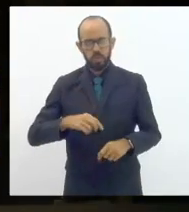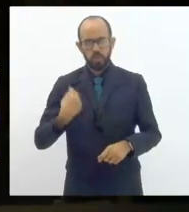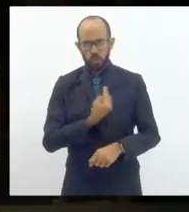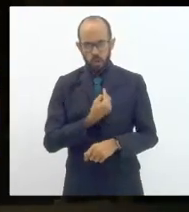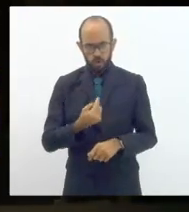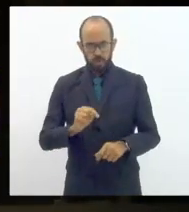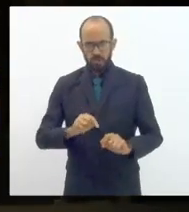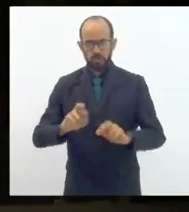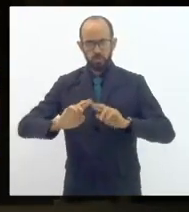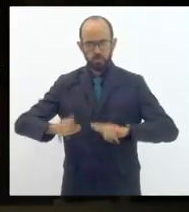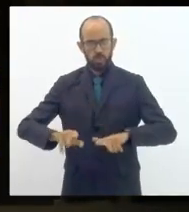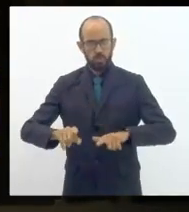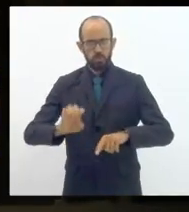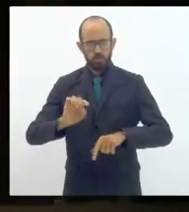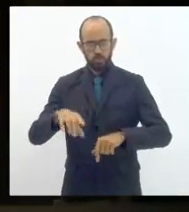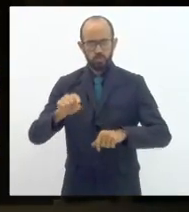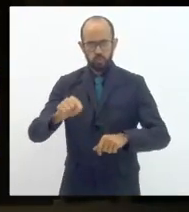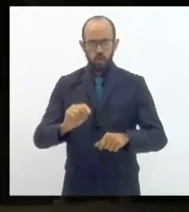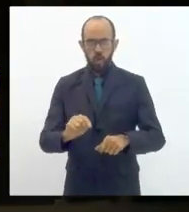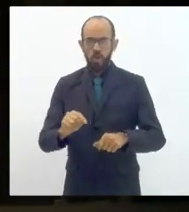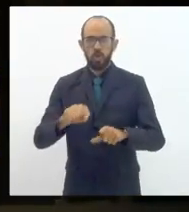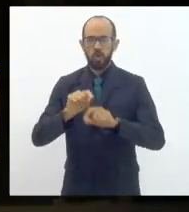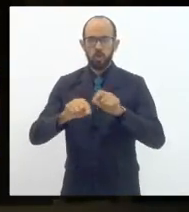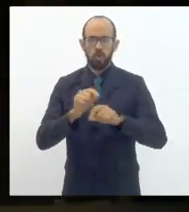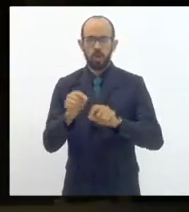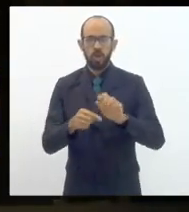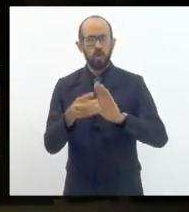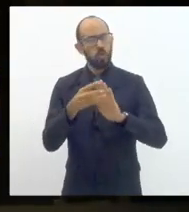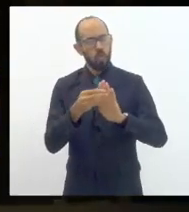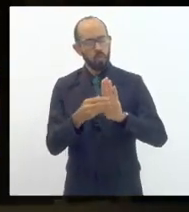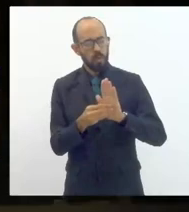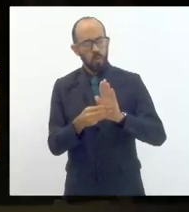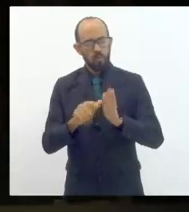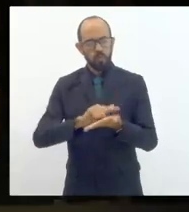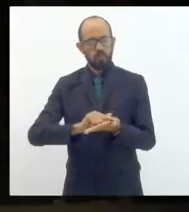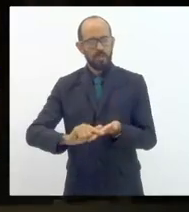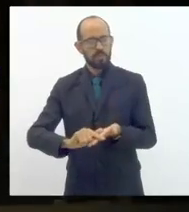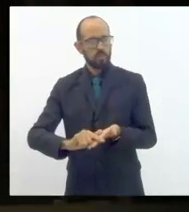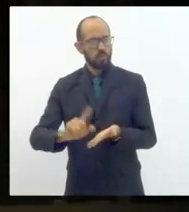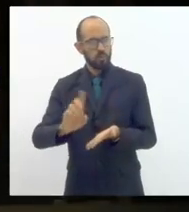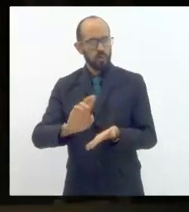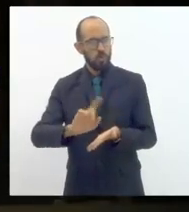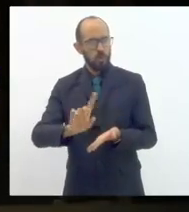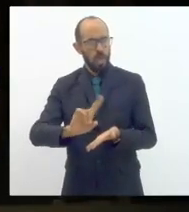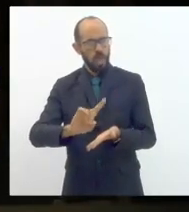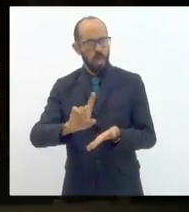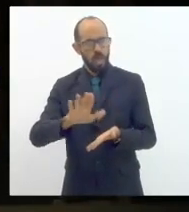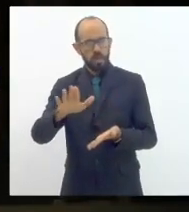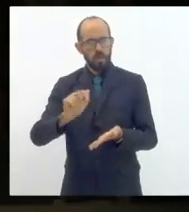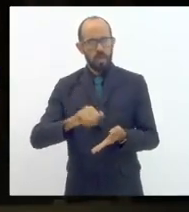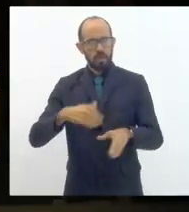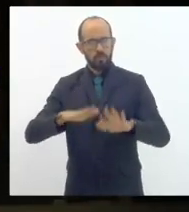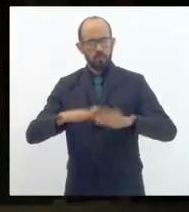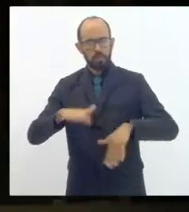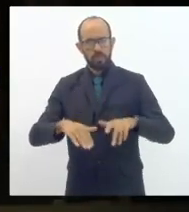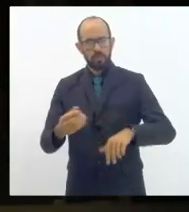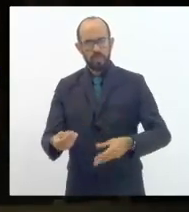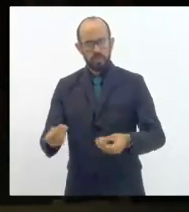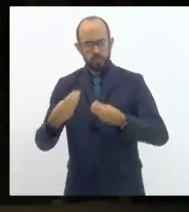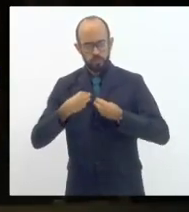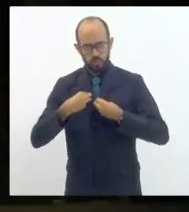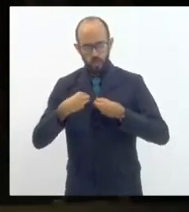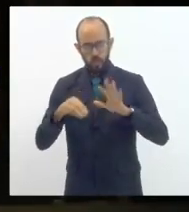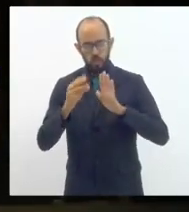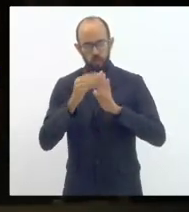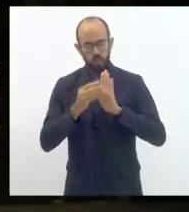apenas recipientes de informação, onde eles passam conteúdos que muitas das vezes na nossa formação nós